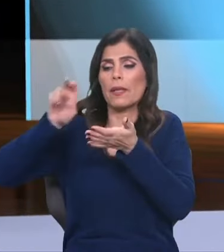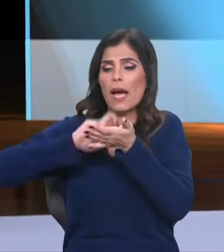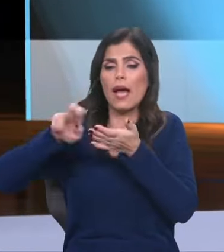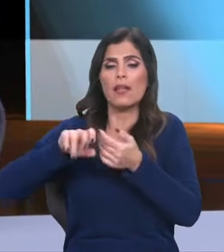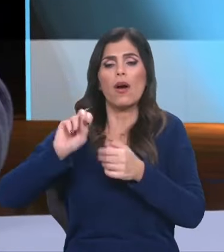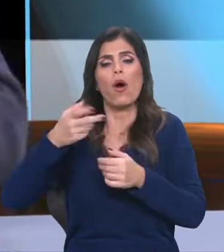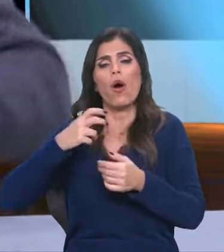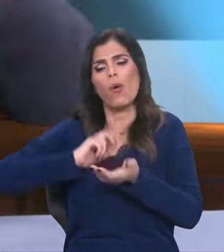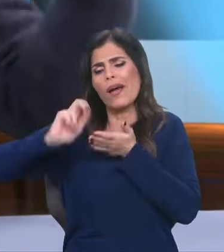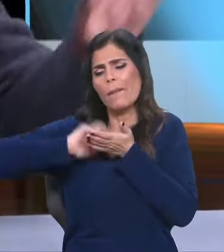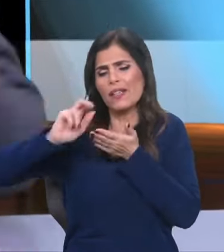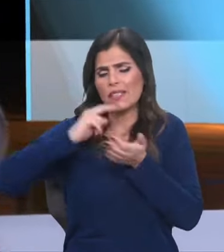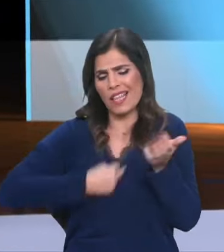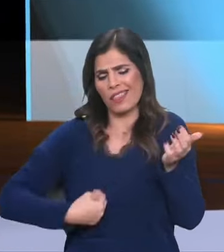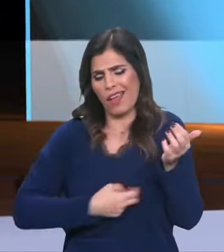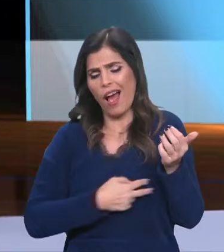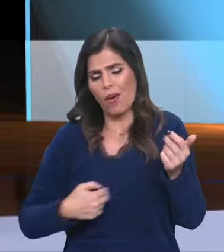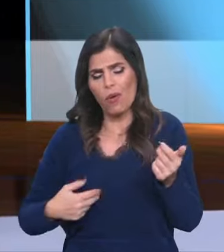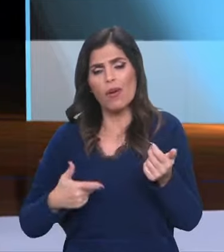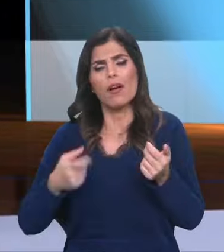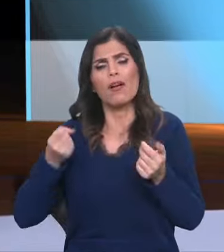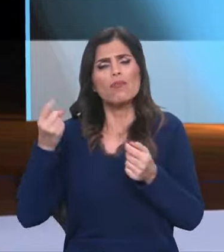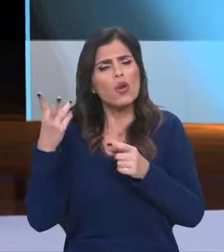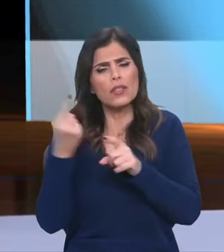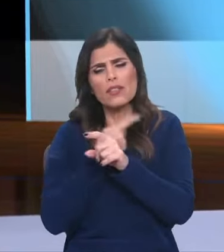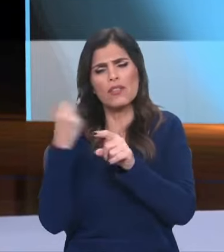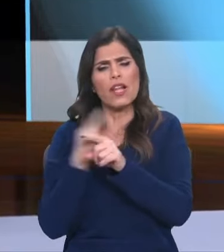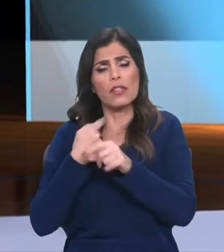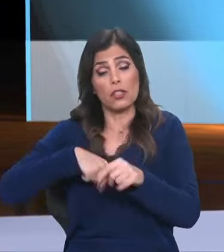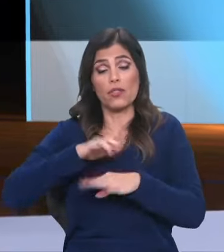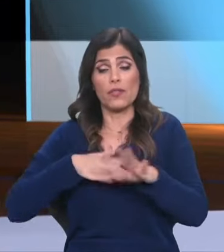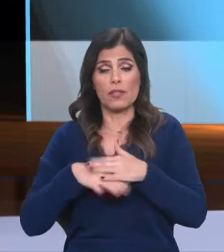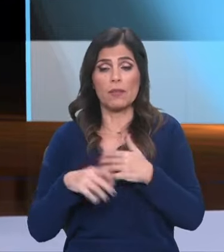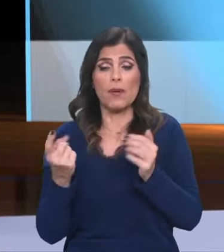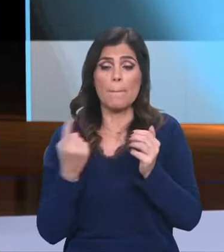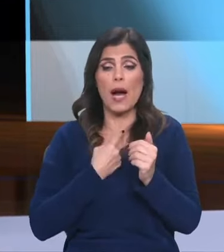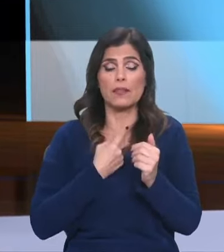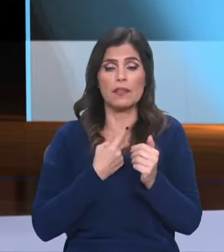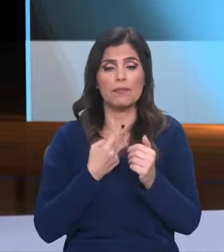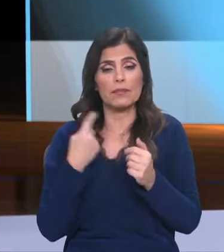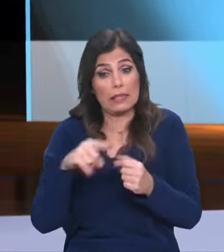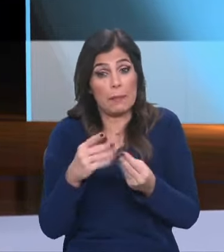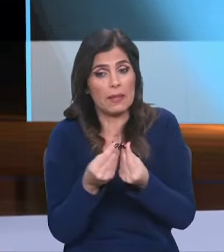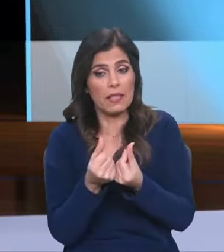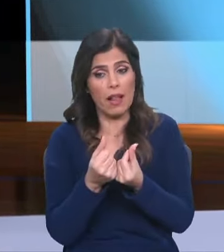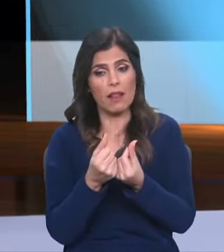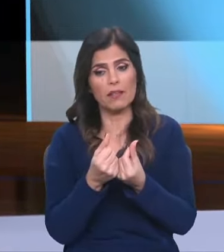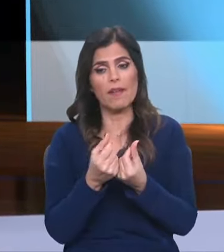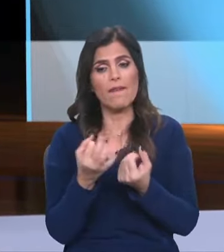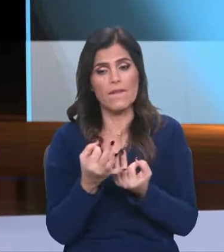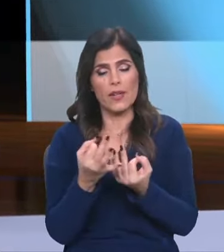de Santiago, 1001 atividades que nós fazemos, nós precisamos de materiais. E sem dúvida que o recurso a um texto